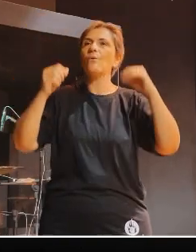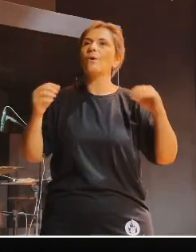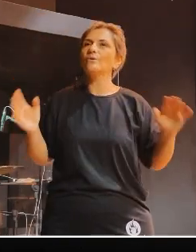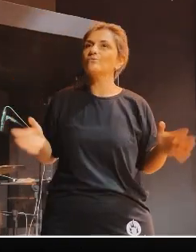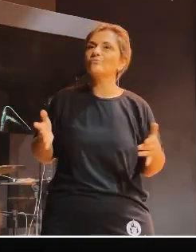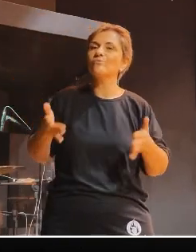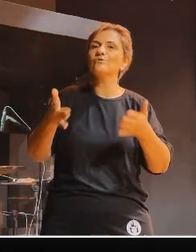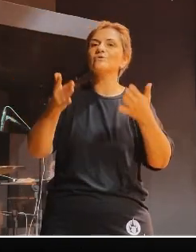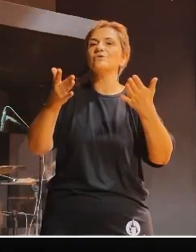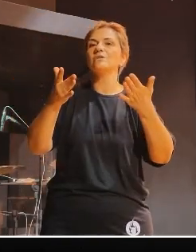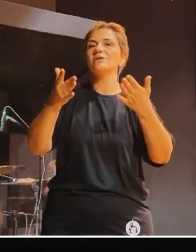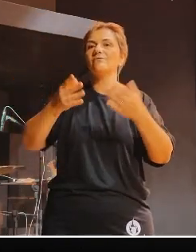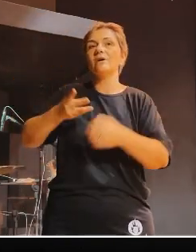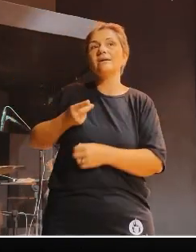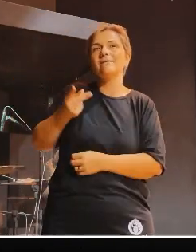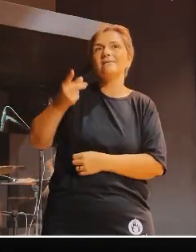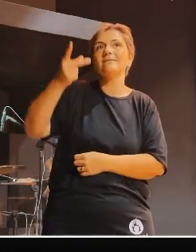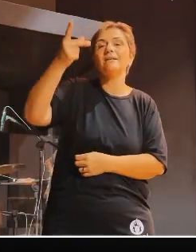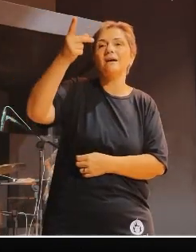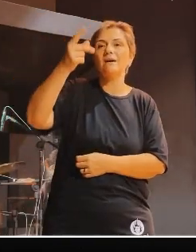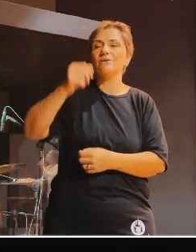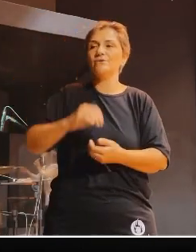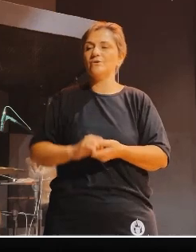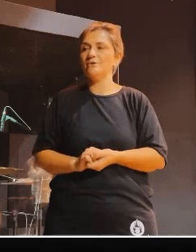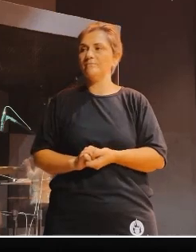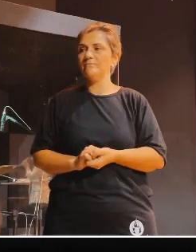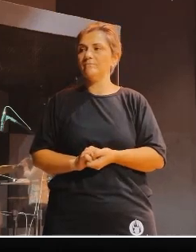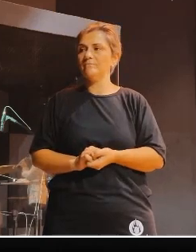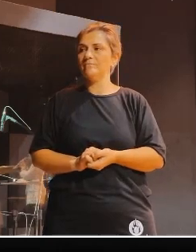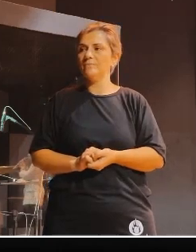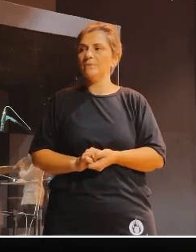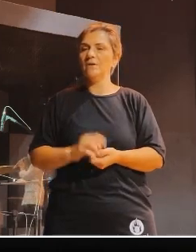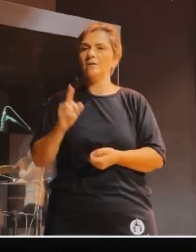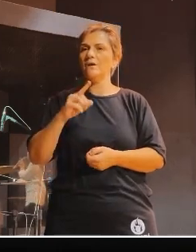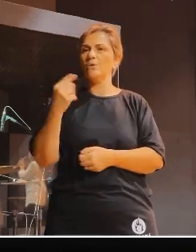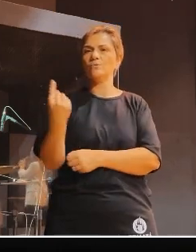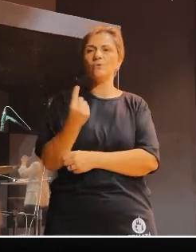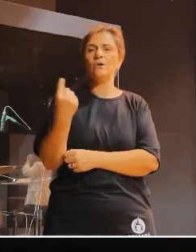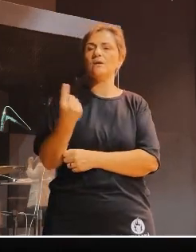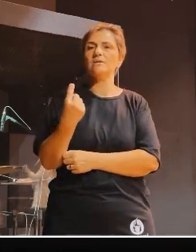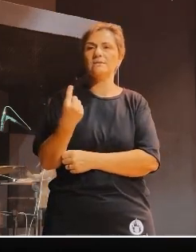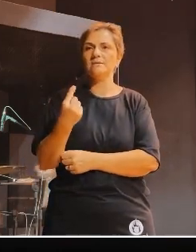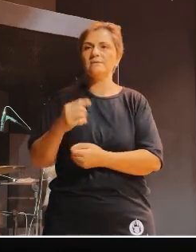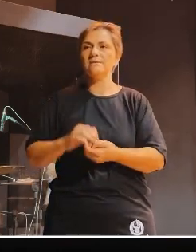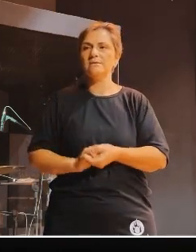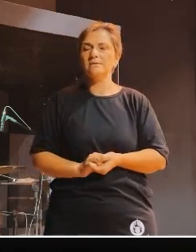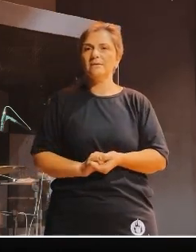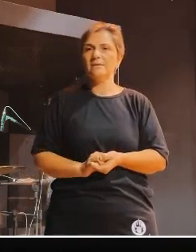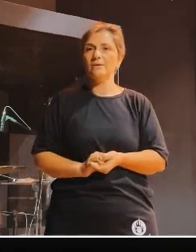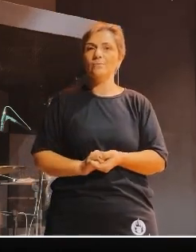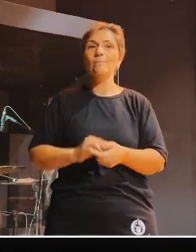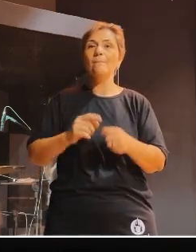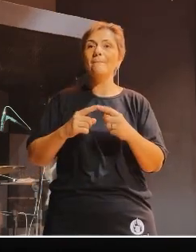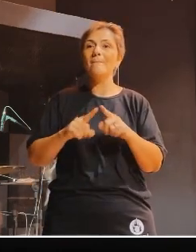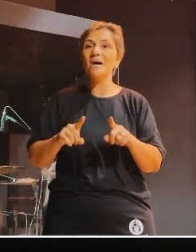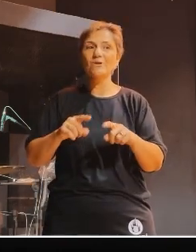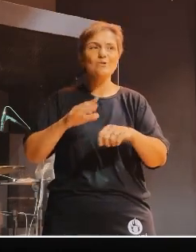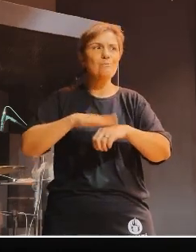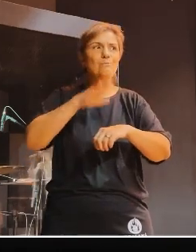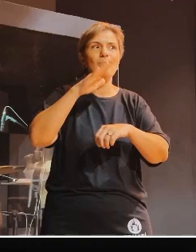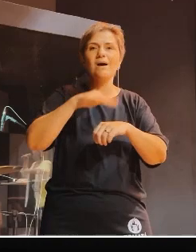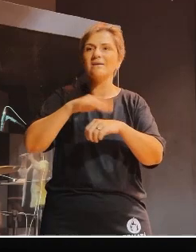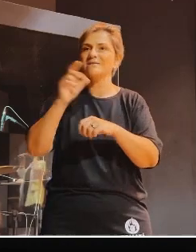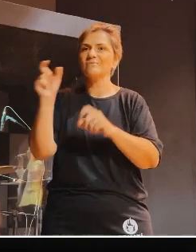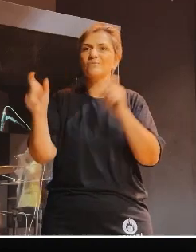que tem que arder em nosso coração. Mas não sozinhos, com o máximo de pessoas que